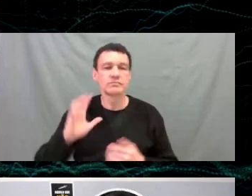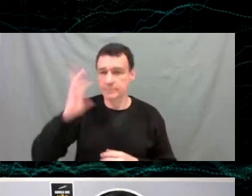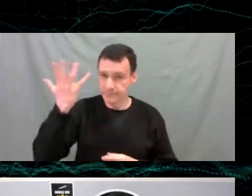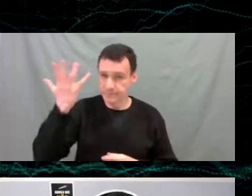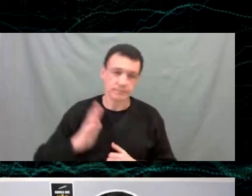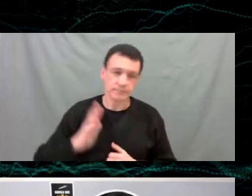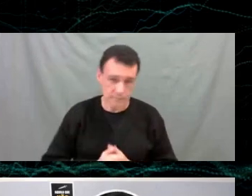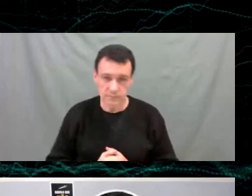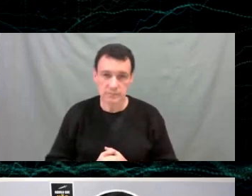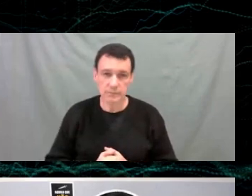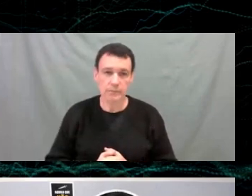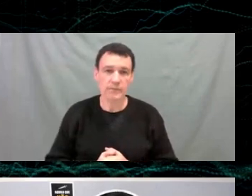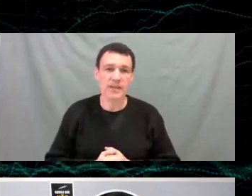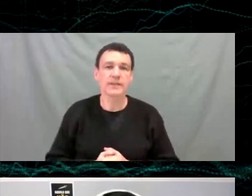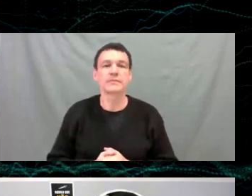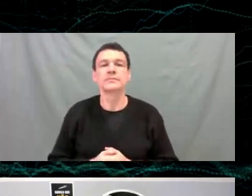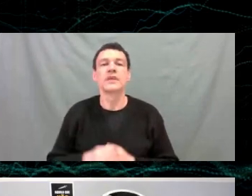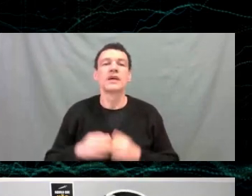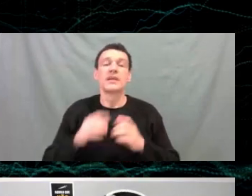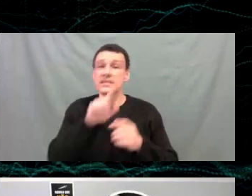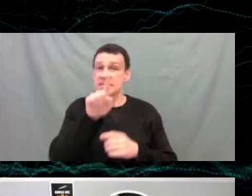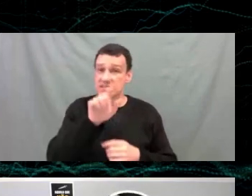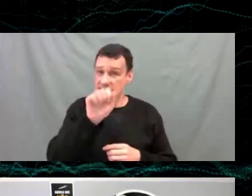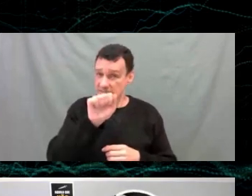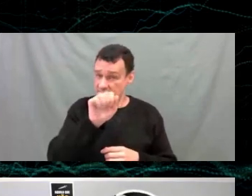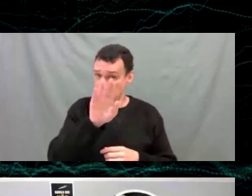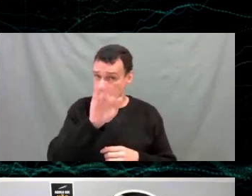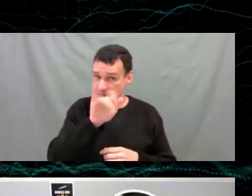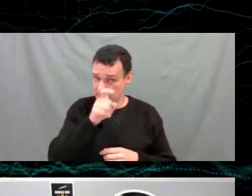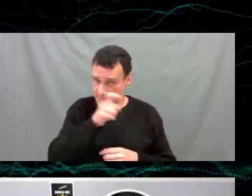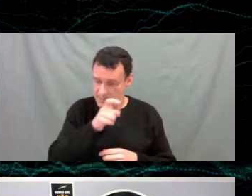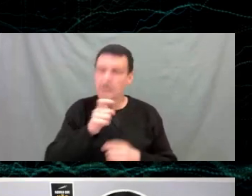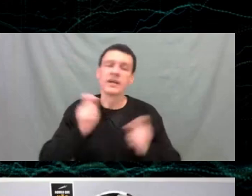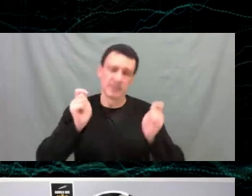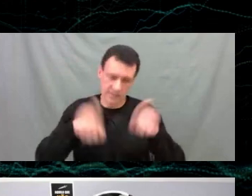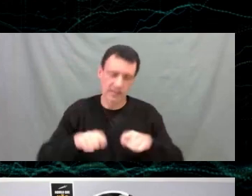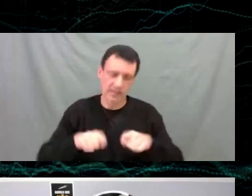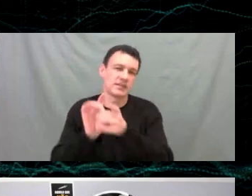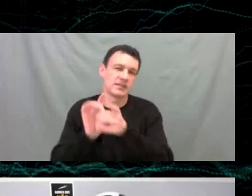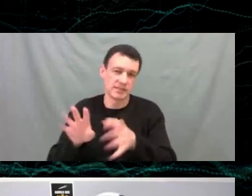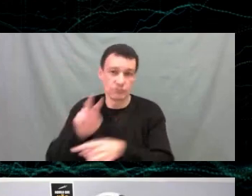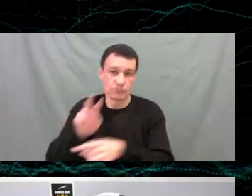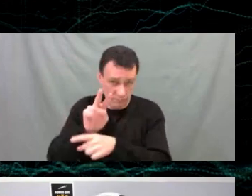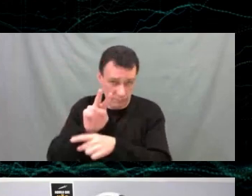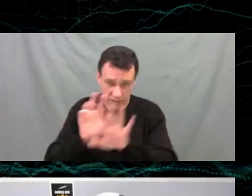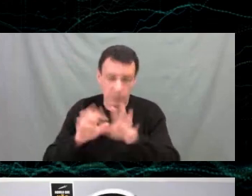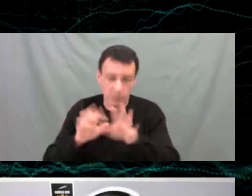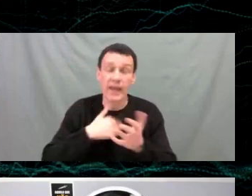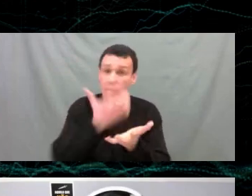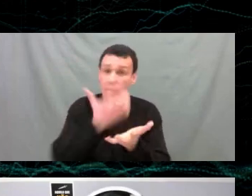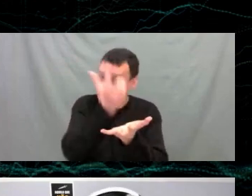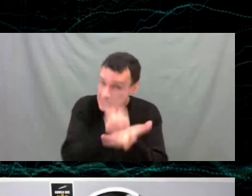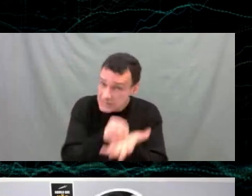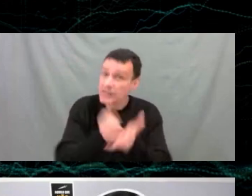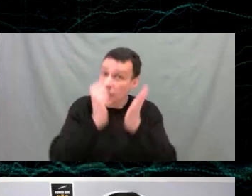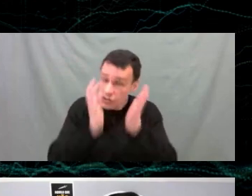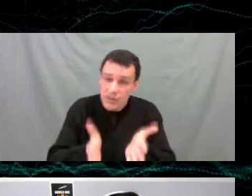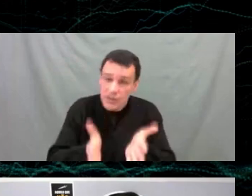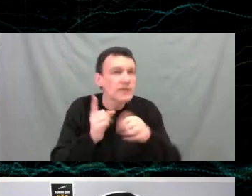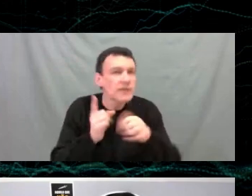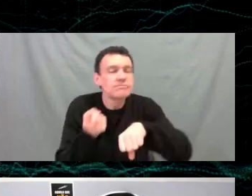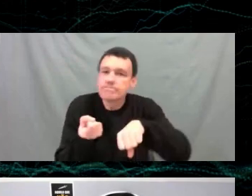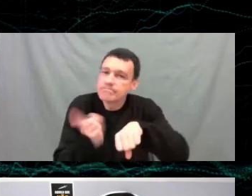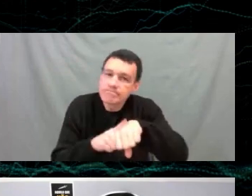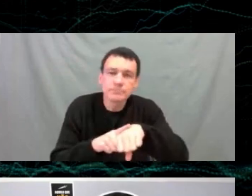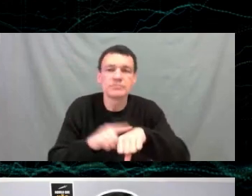o próprio Zabbix fornece esse monitoramento, então existem esses processos internos, e depois que você instala, logo de cara, nativamente, você